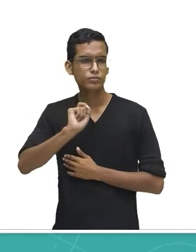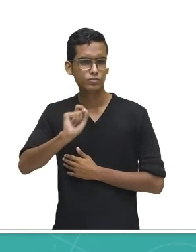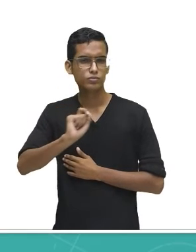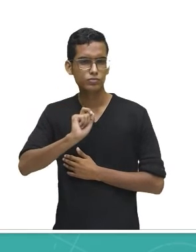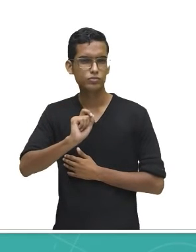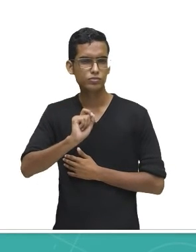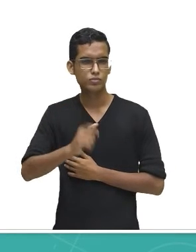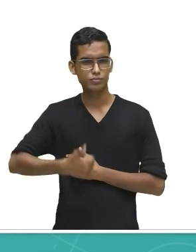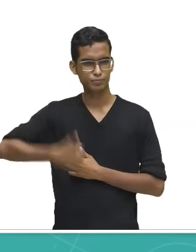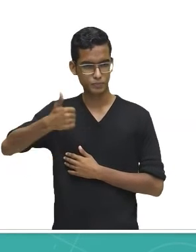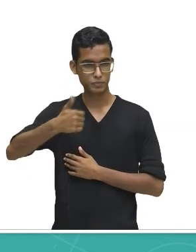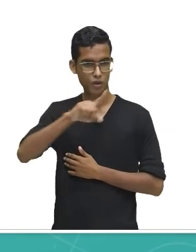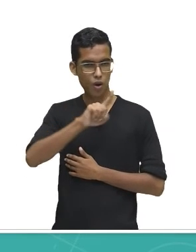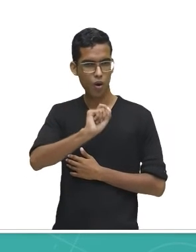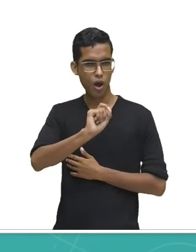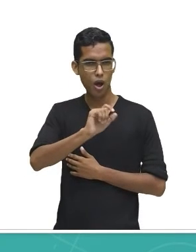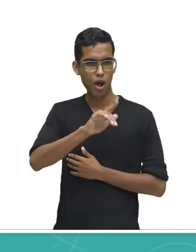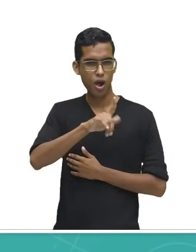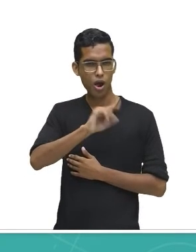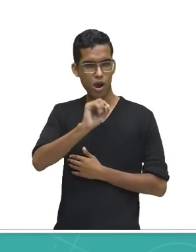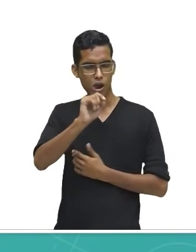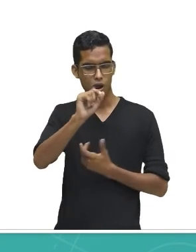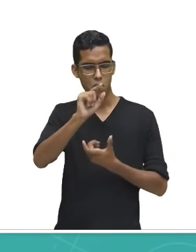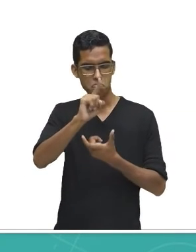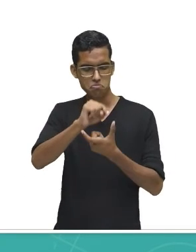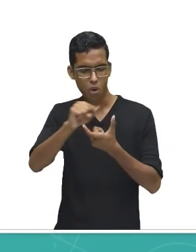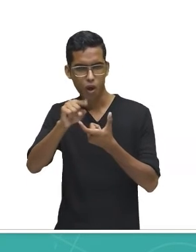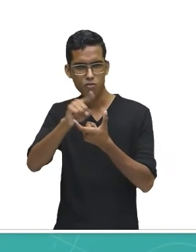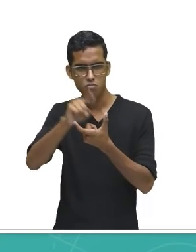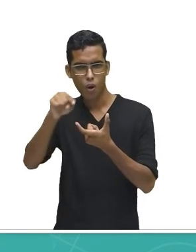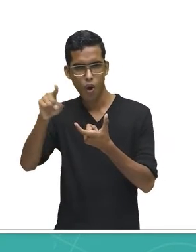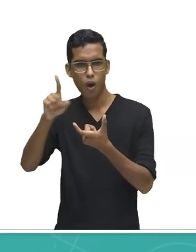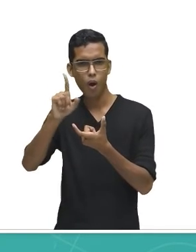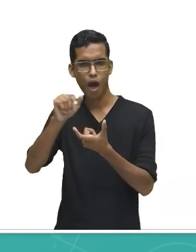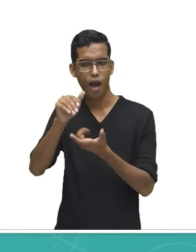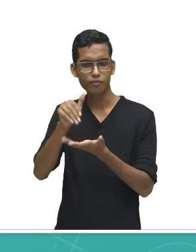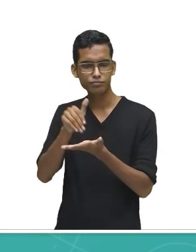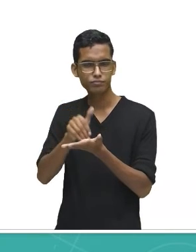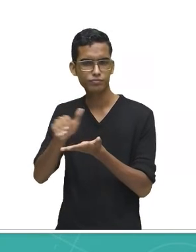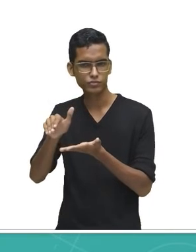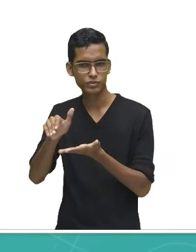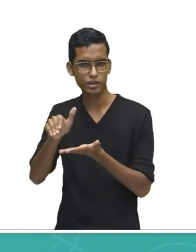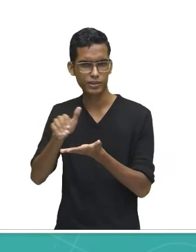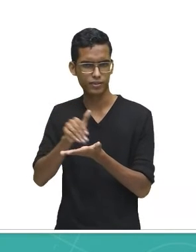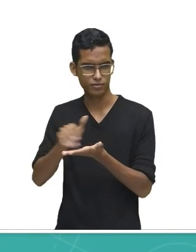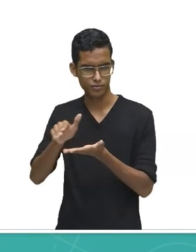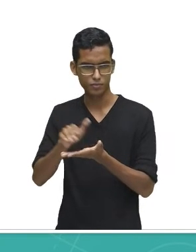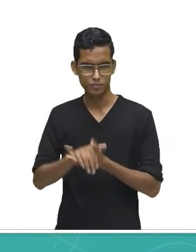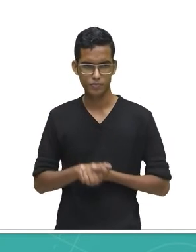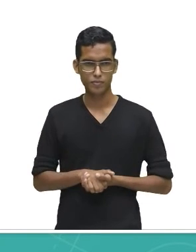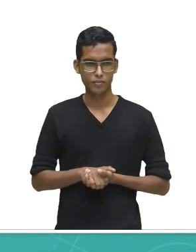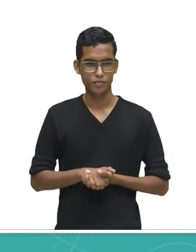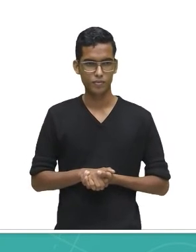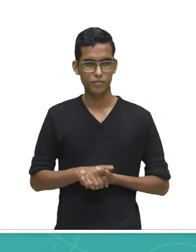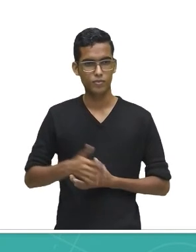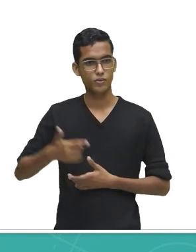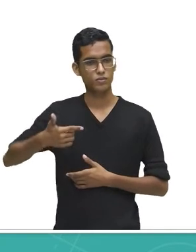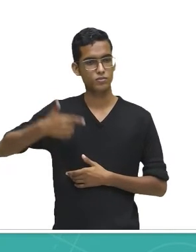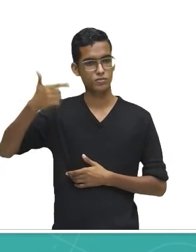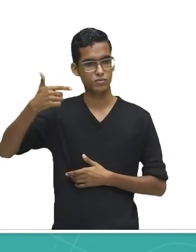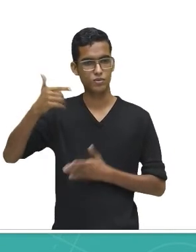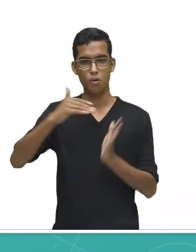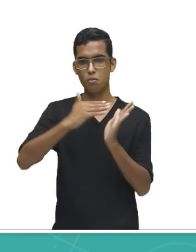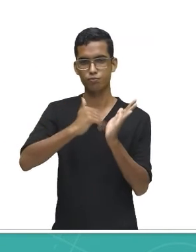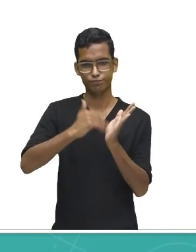acentuação gráfica foi eliminada. As sílabas tônicas propostas são representadas